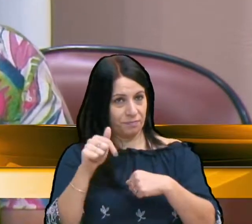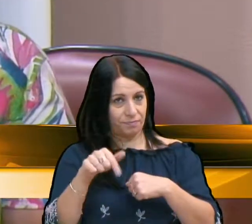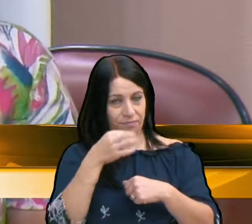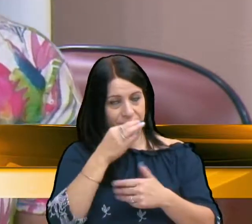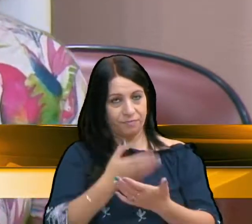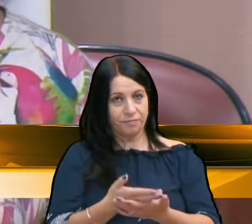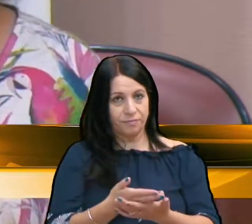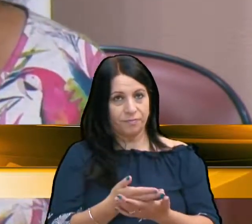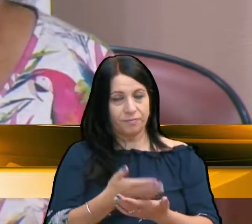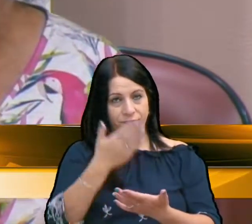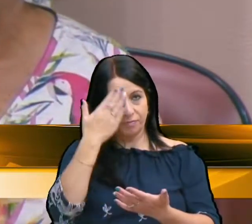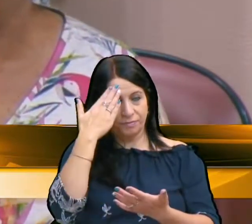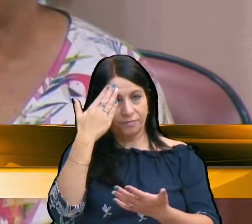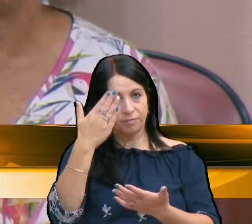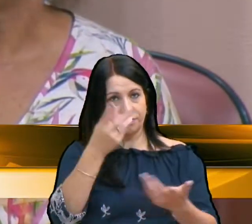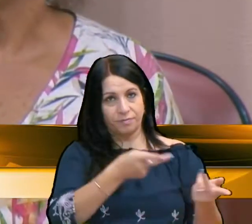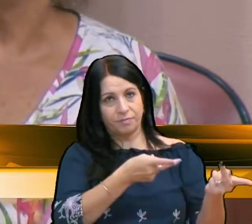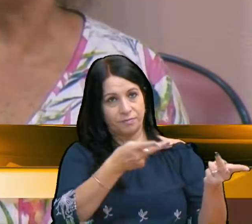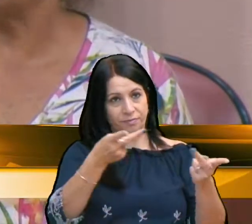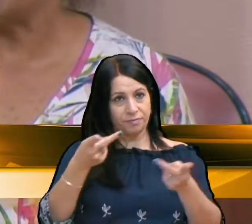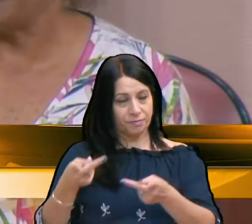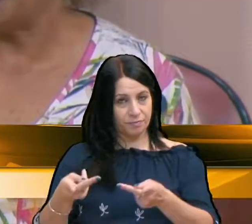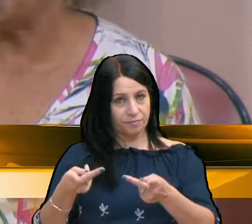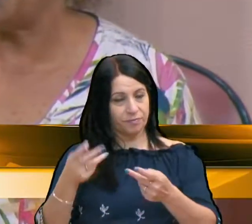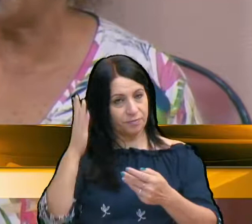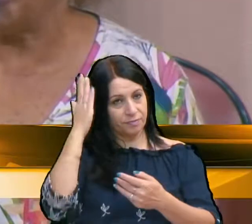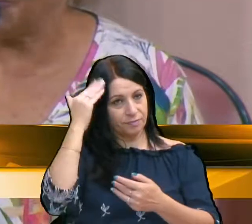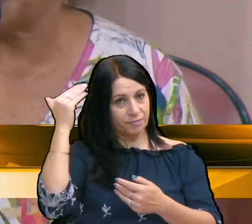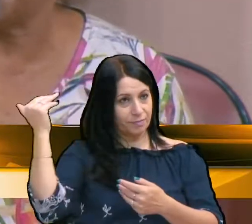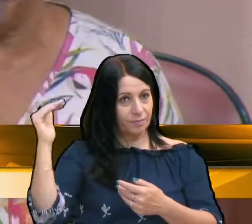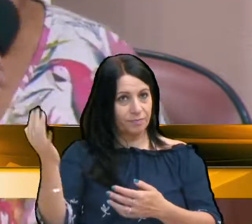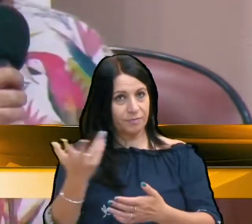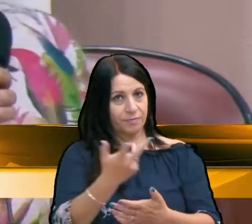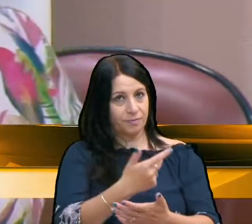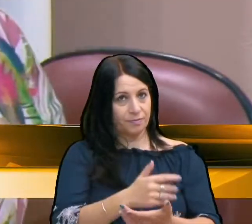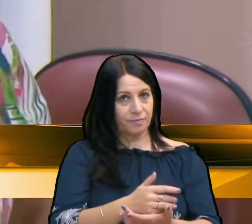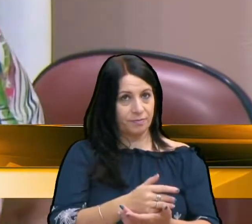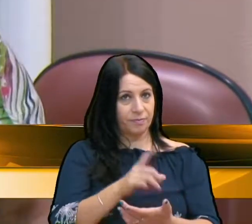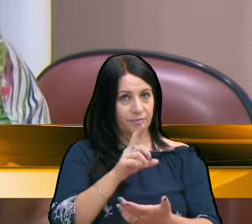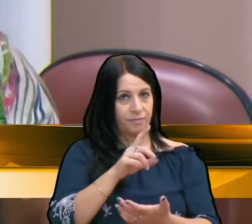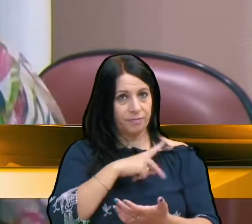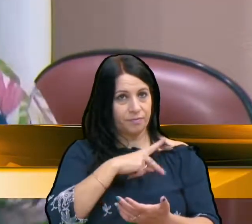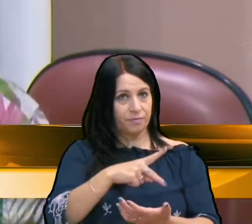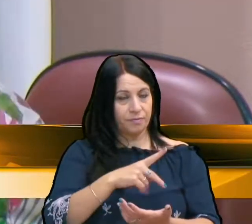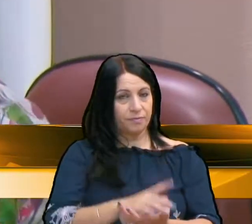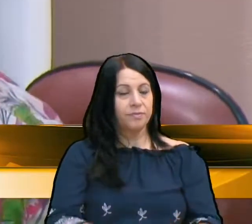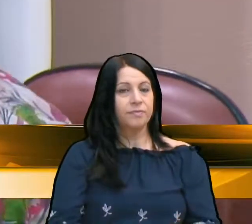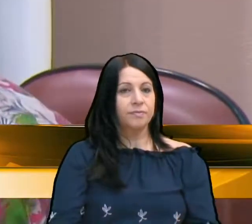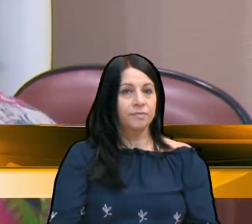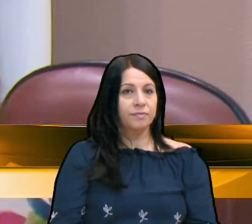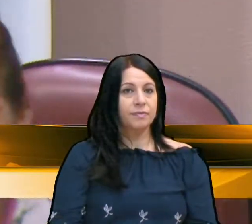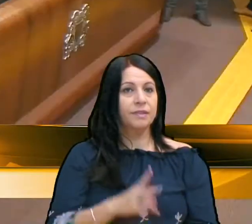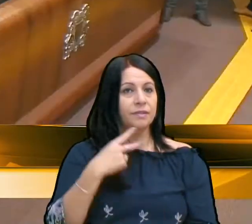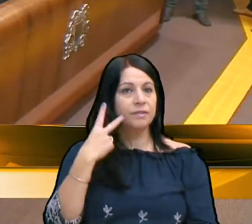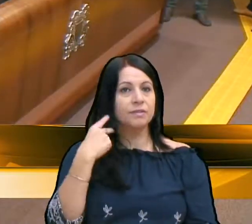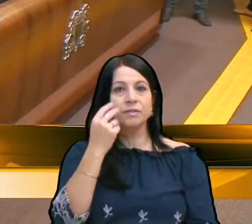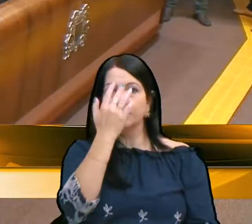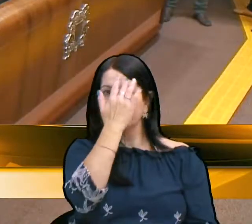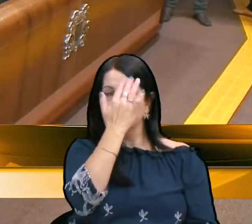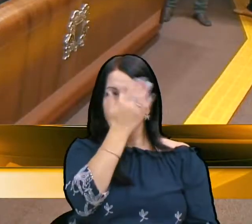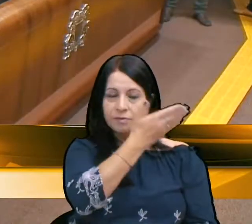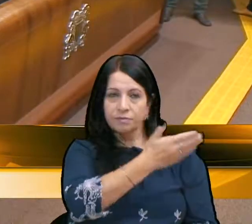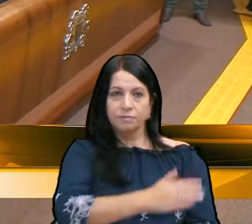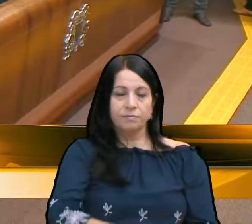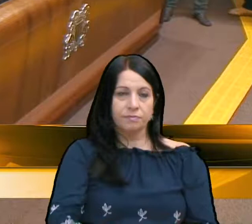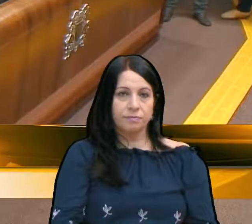Então, obrigada pela visita e sucesso a todos. Era isso, seu presidente. Vereadora Dilode Domênico, com a